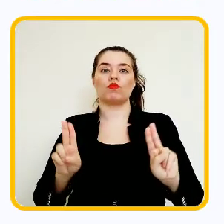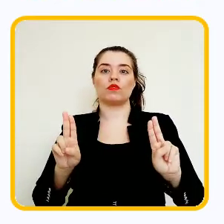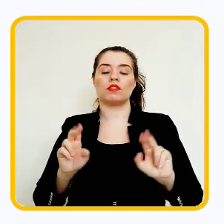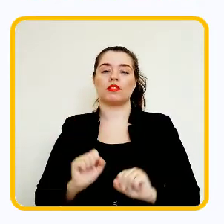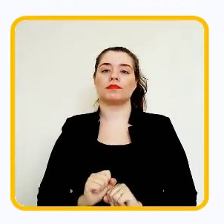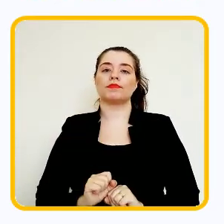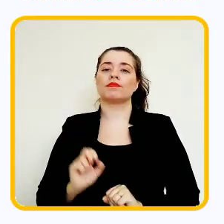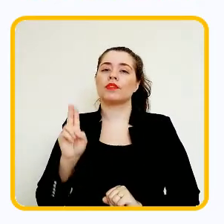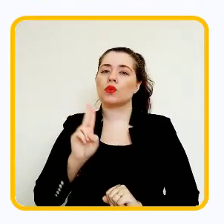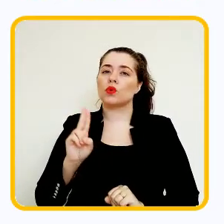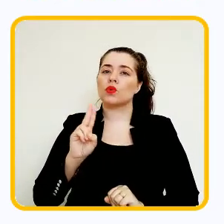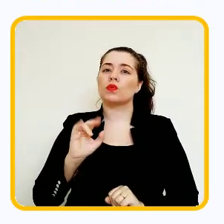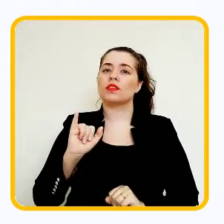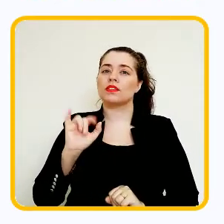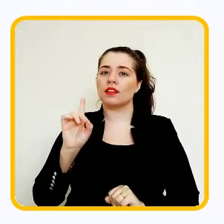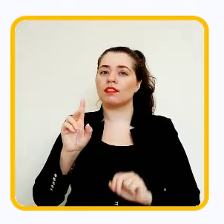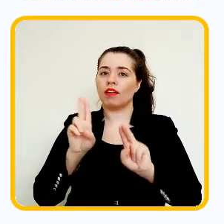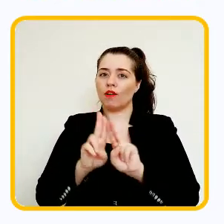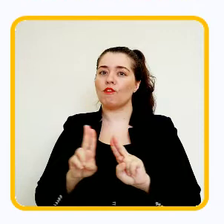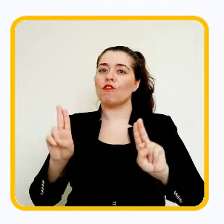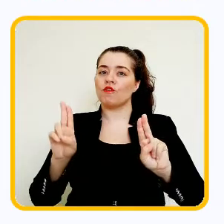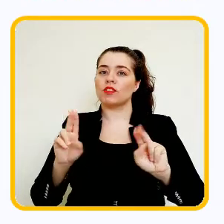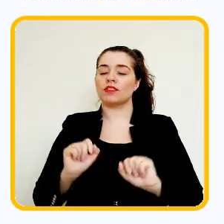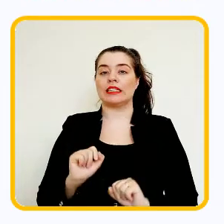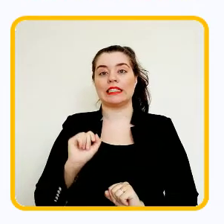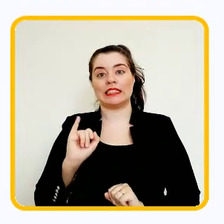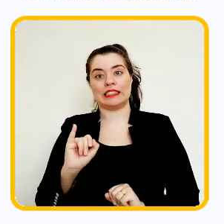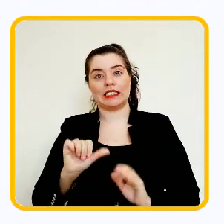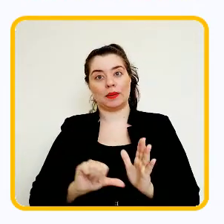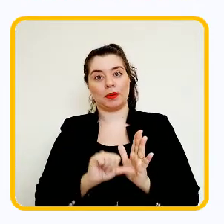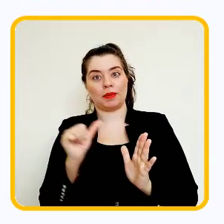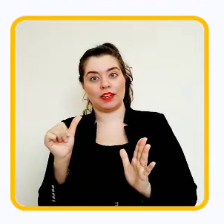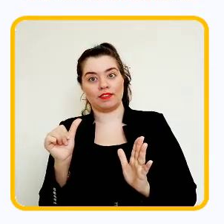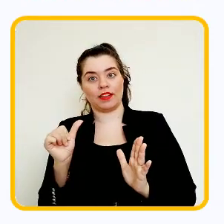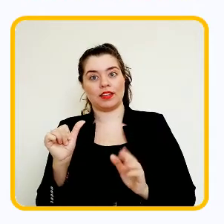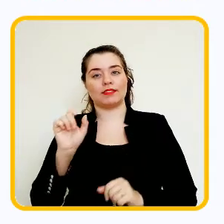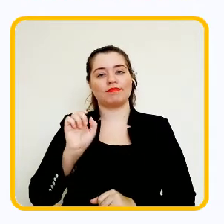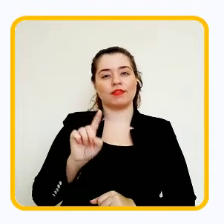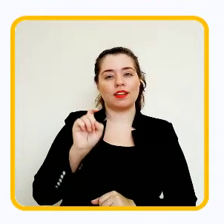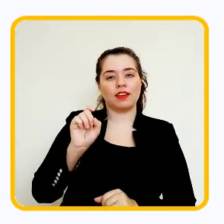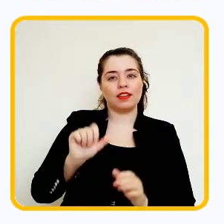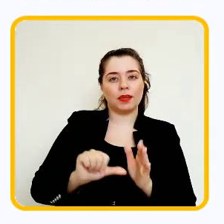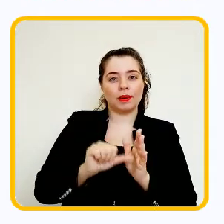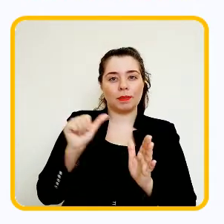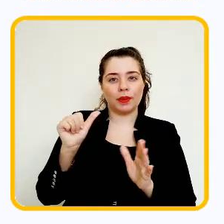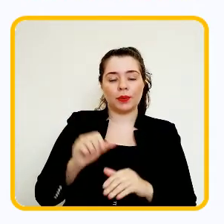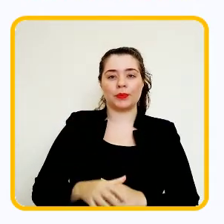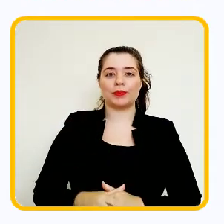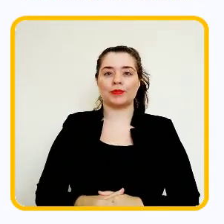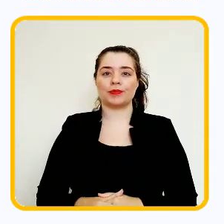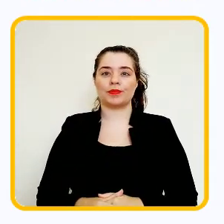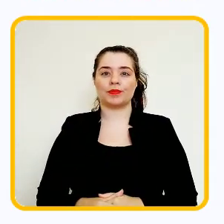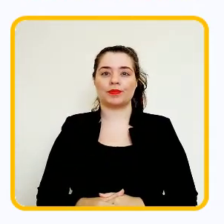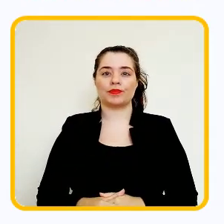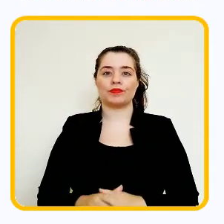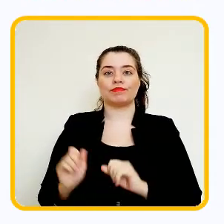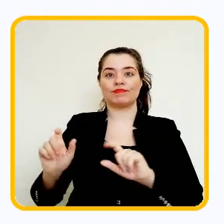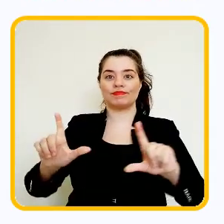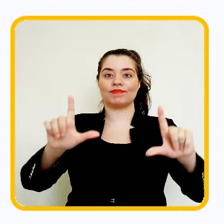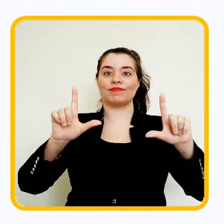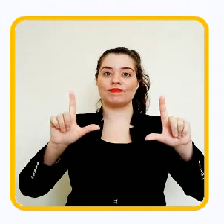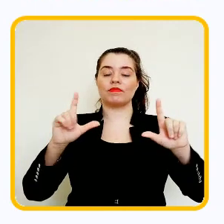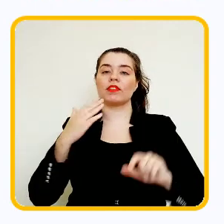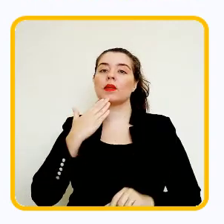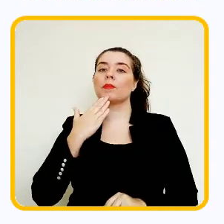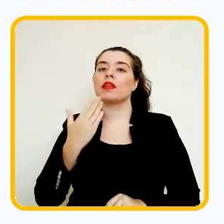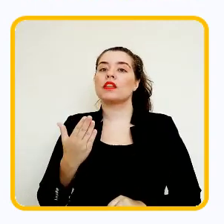Centralizada da UFSC. Utilize o seu ID UFSC para fazer o login. Se esse for seu primeiro acesso, clique em Primeiro Acesso. Nessa página